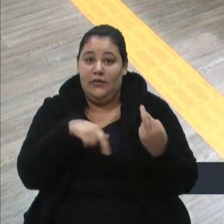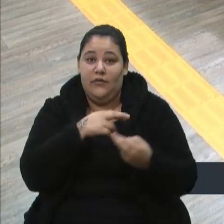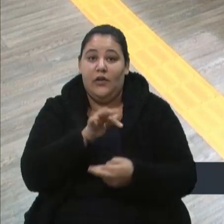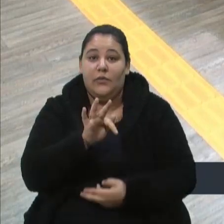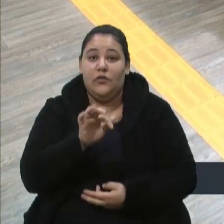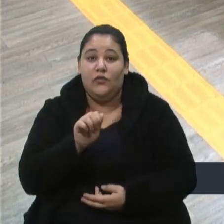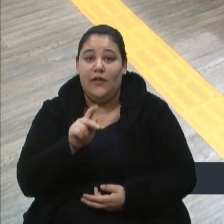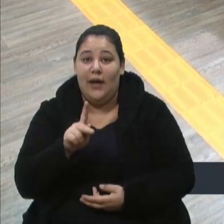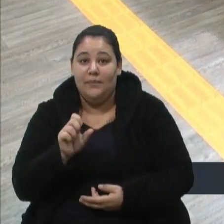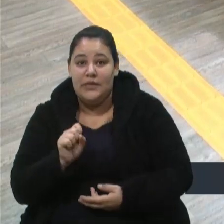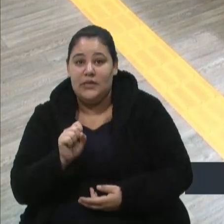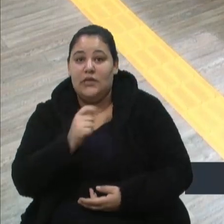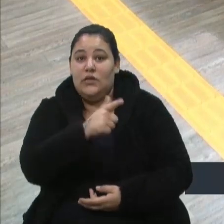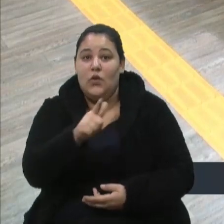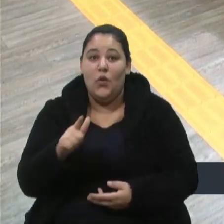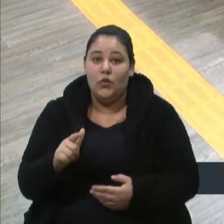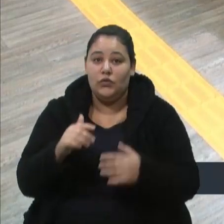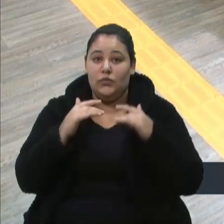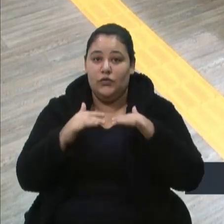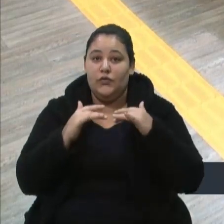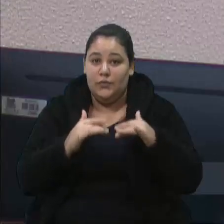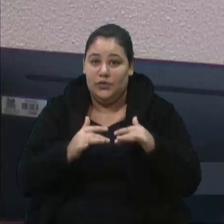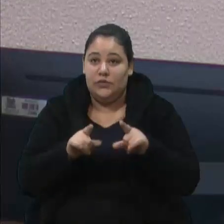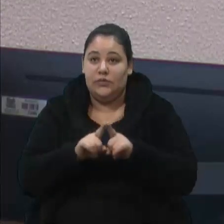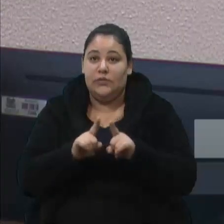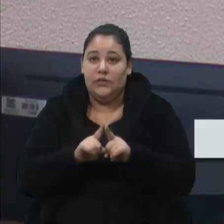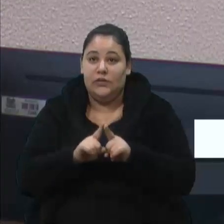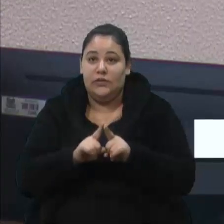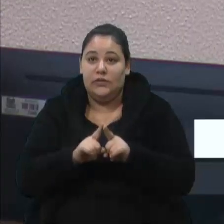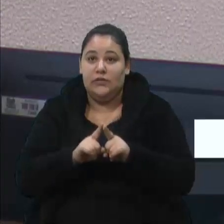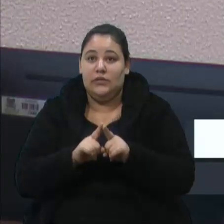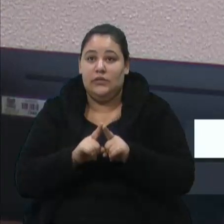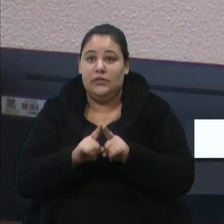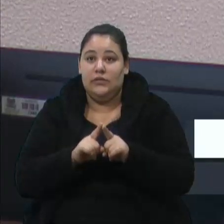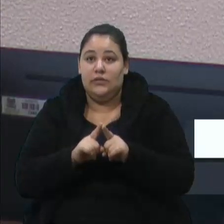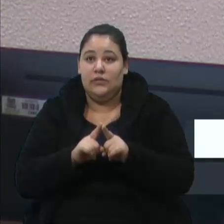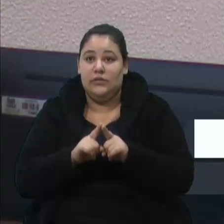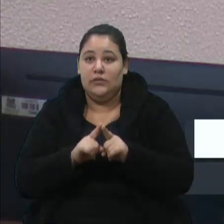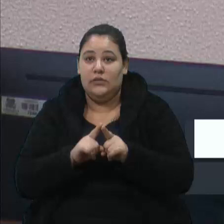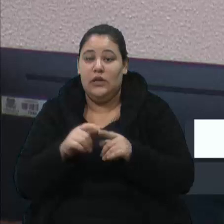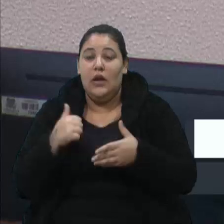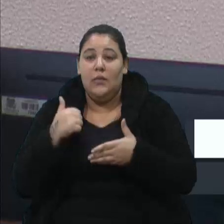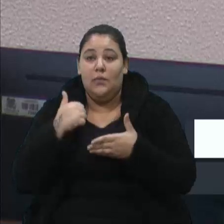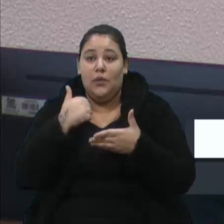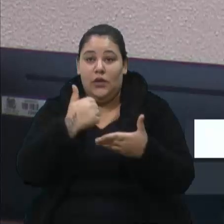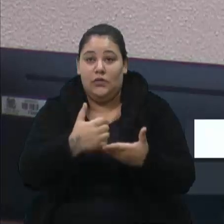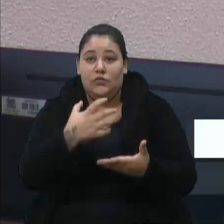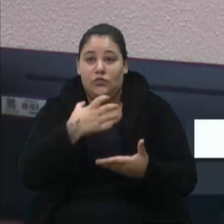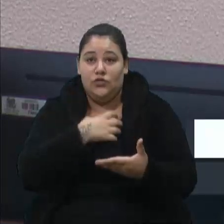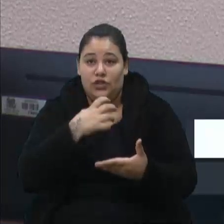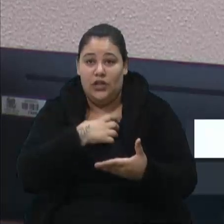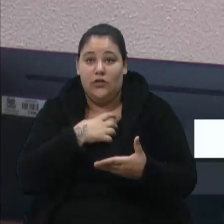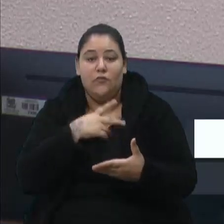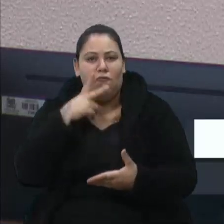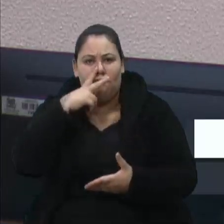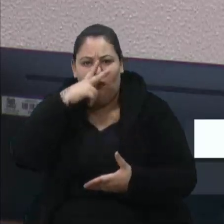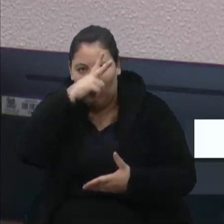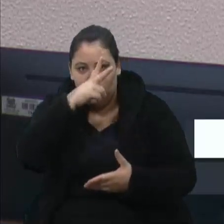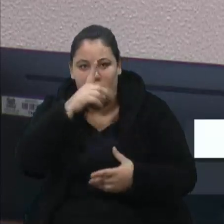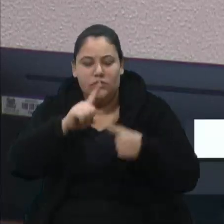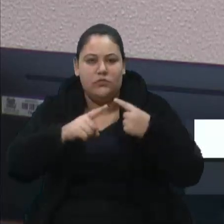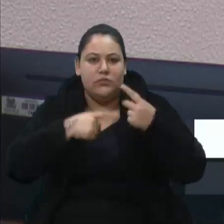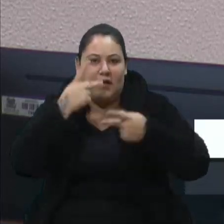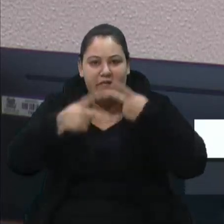outros movimentos, ele defendendo de uma forma exagerada, mas no discurso democrático e de